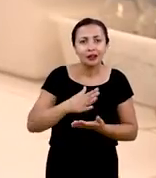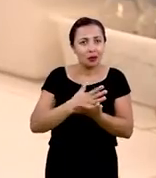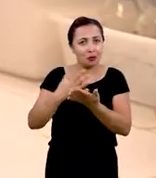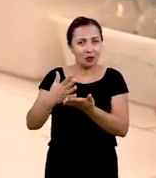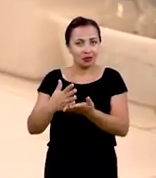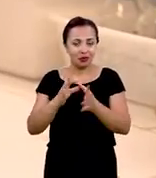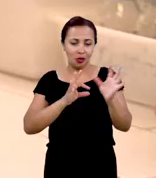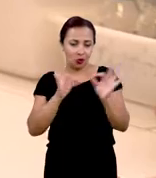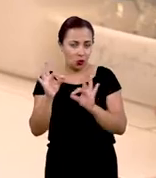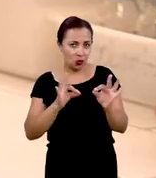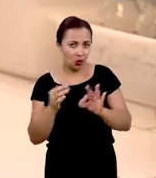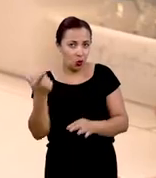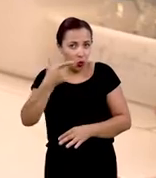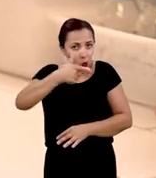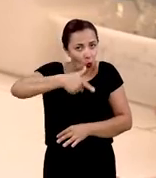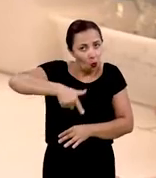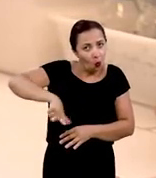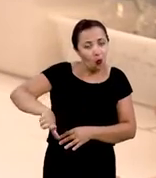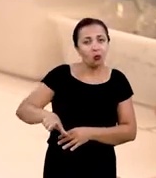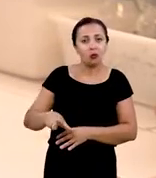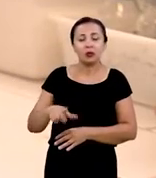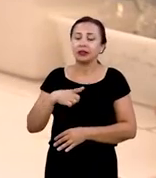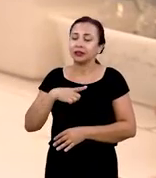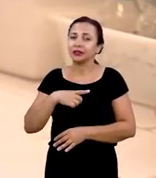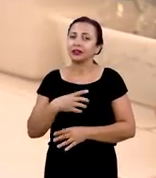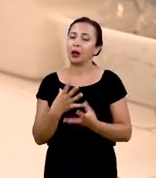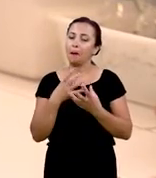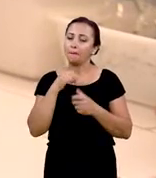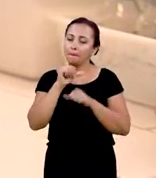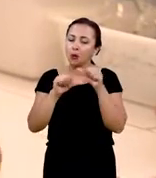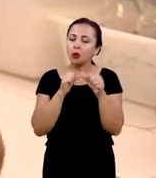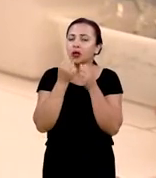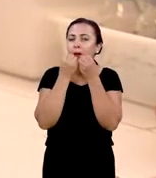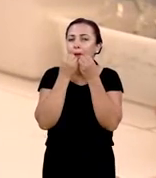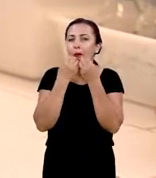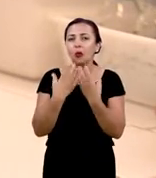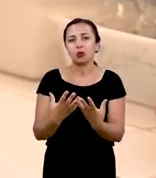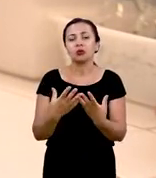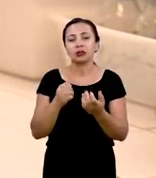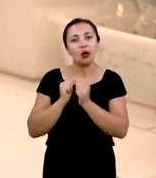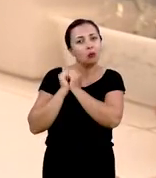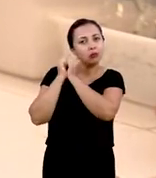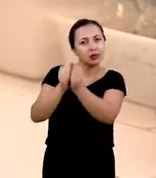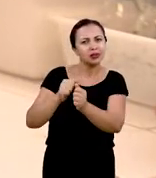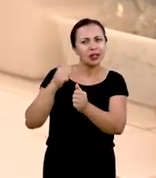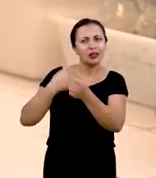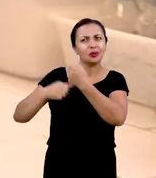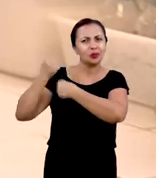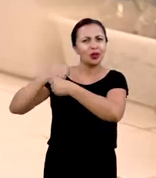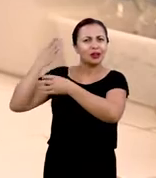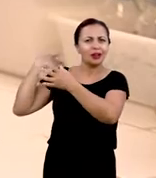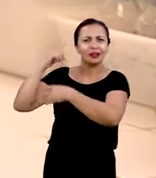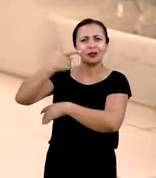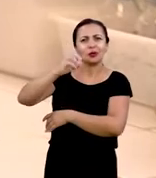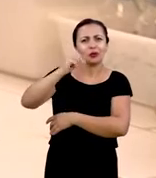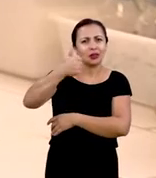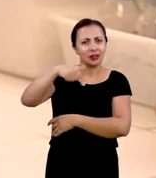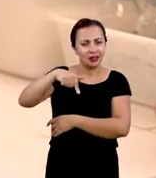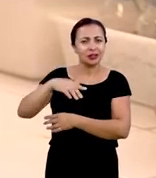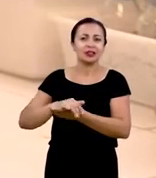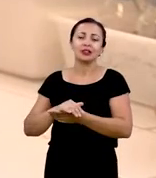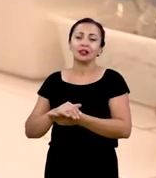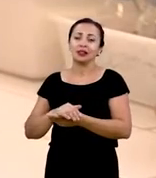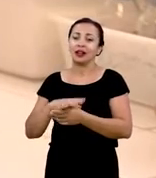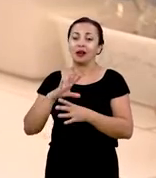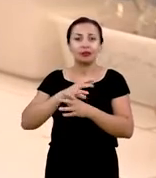né? Está tendo uma regeneração muito grande do manguezal, a gente vem acompanhando isso desde 2017, então é uma área que realmente o manguezal